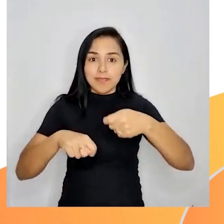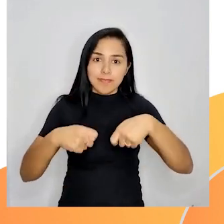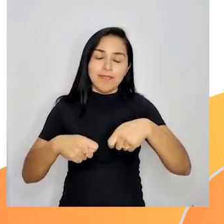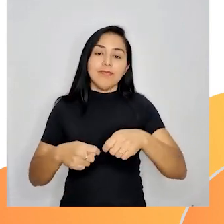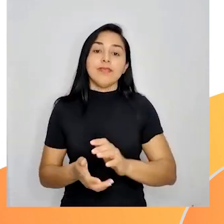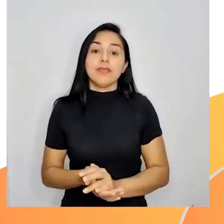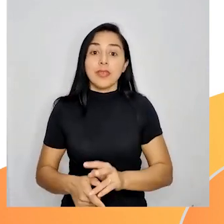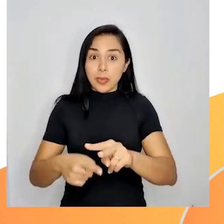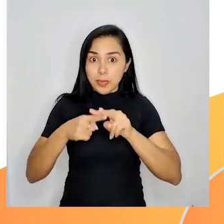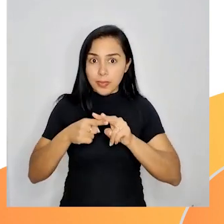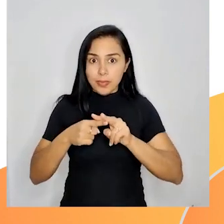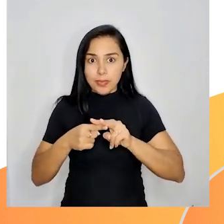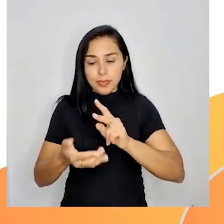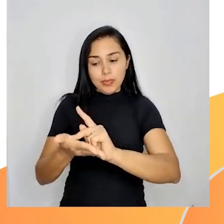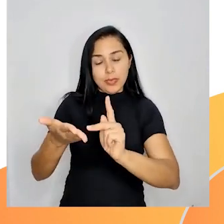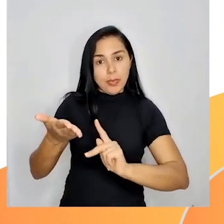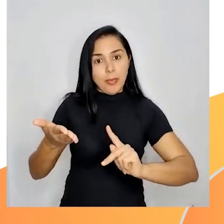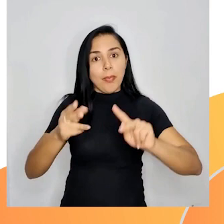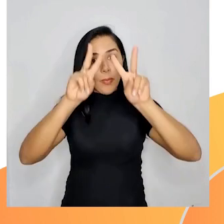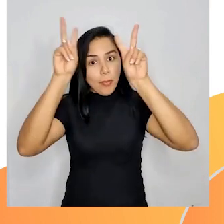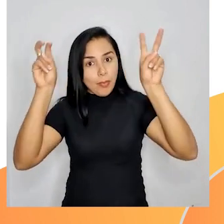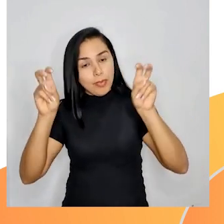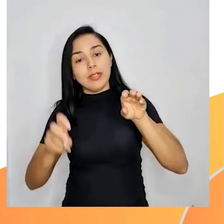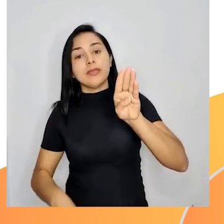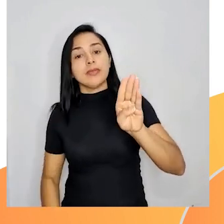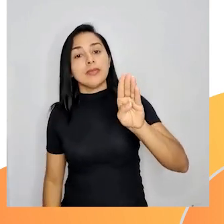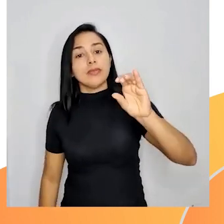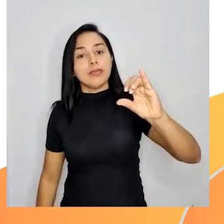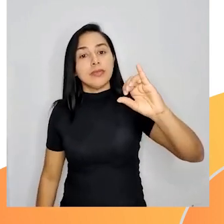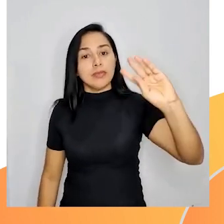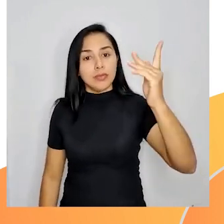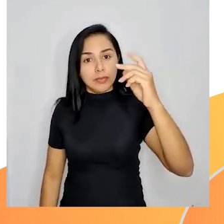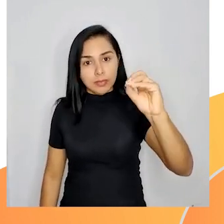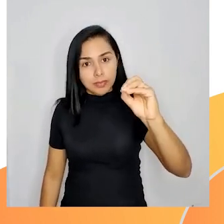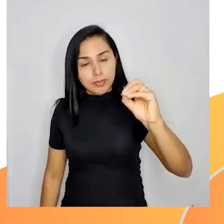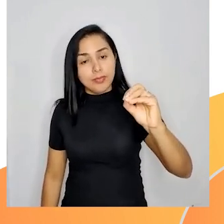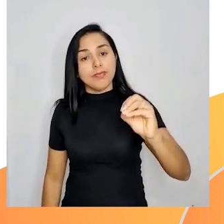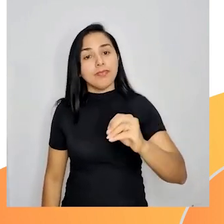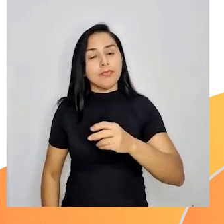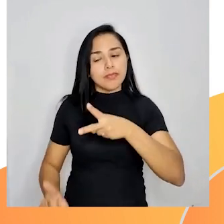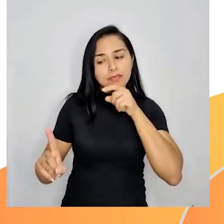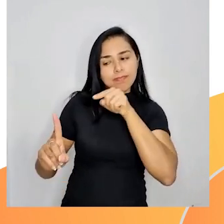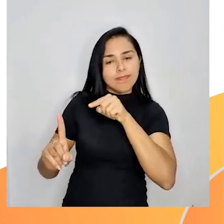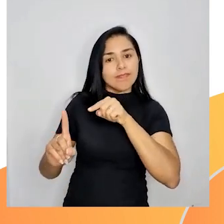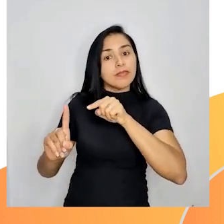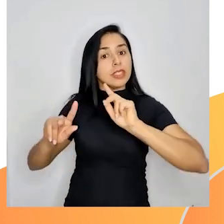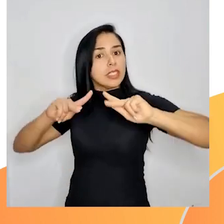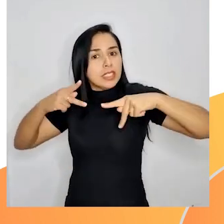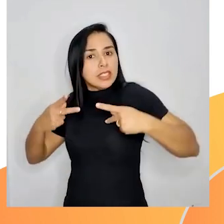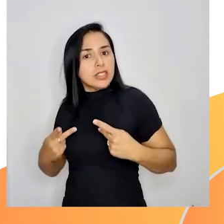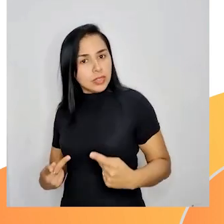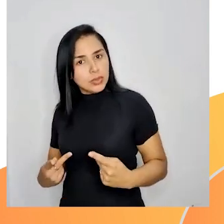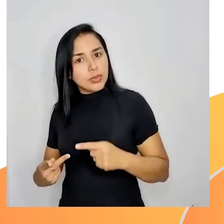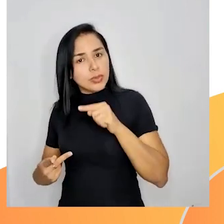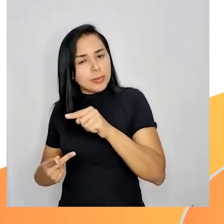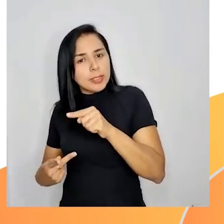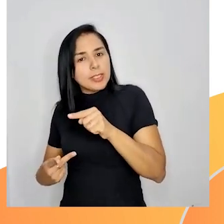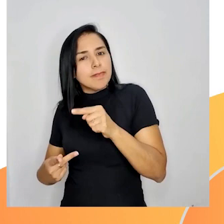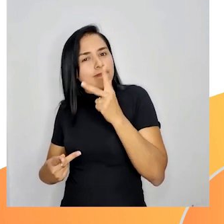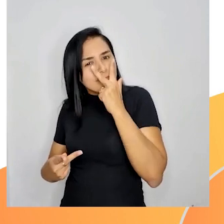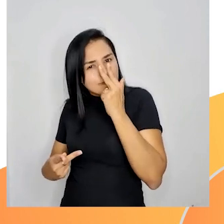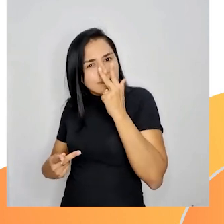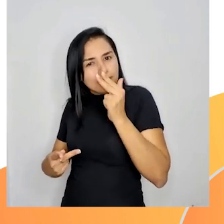no poema O Bicho, de Manuel Bandeira, esse homem que através aí de um processo de zoomorfização,